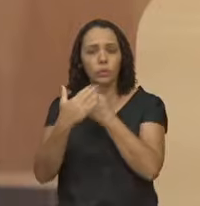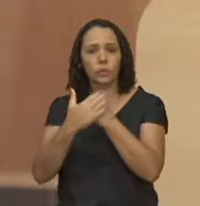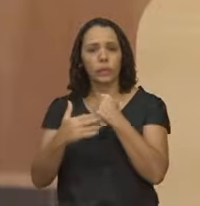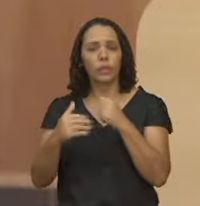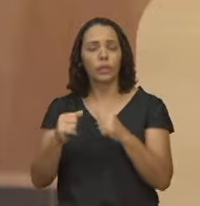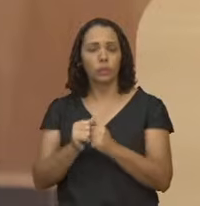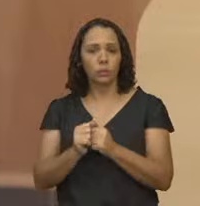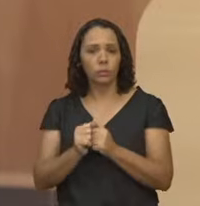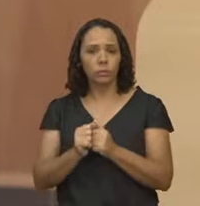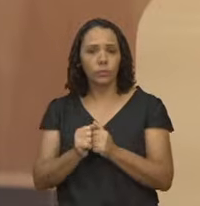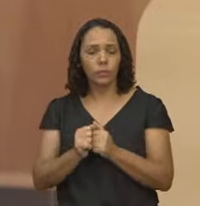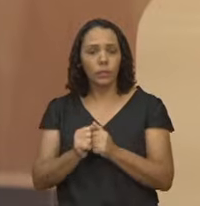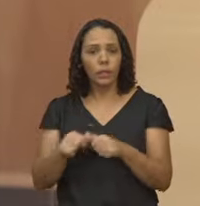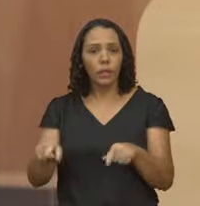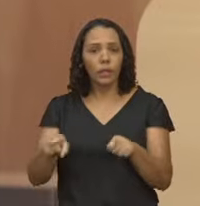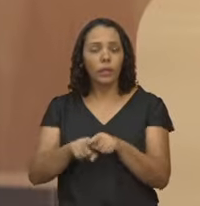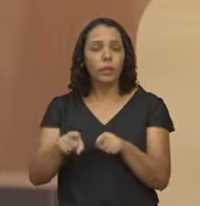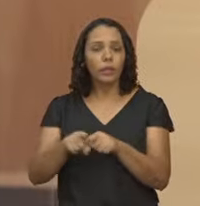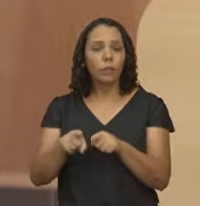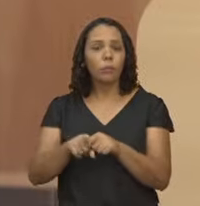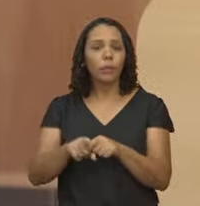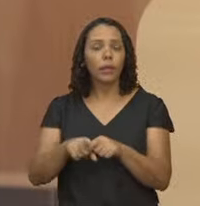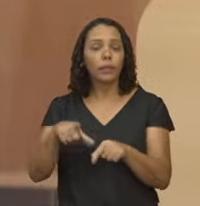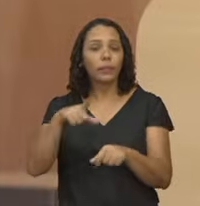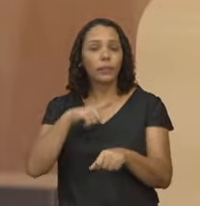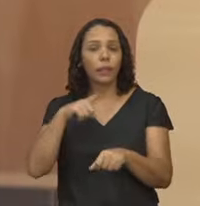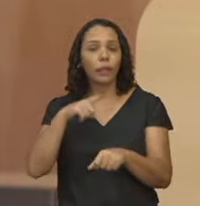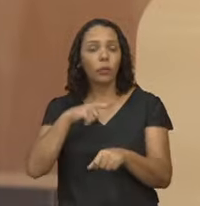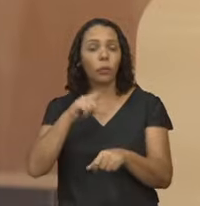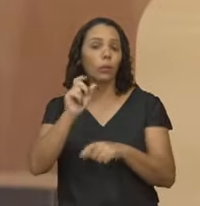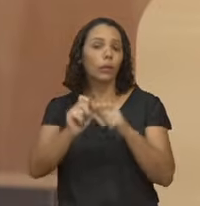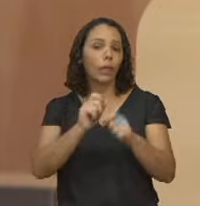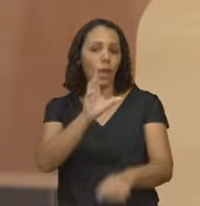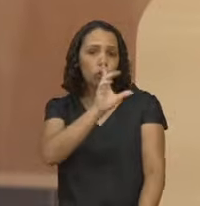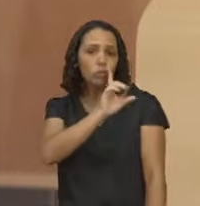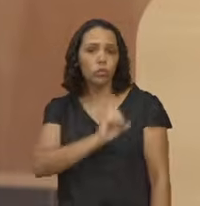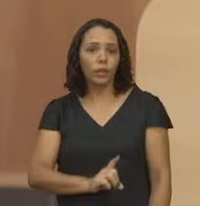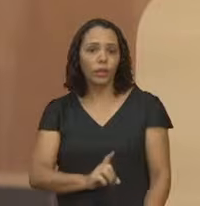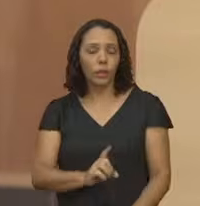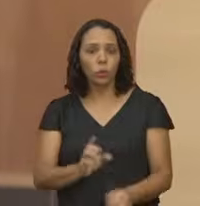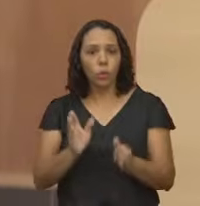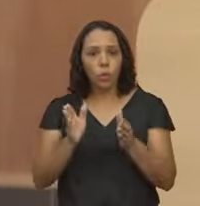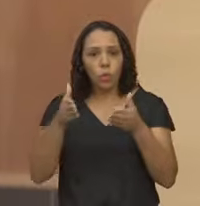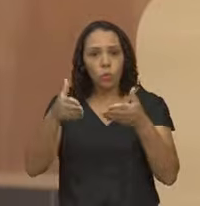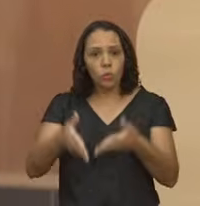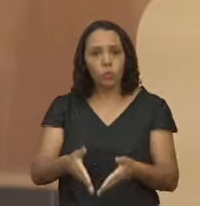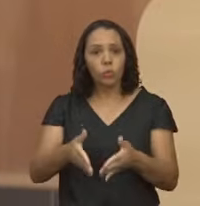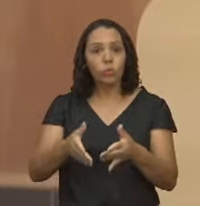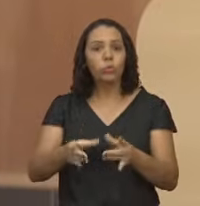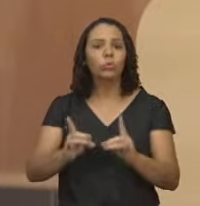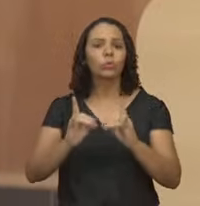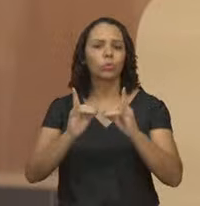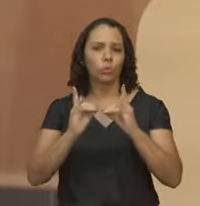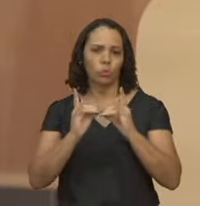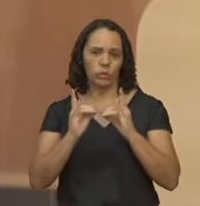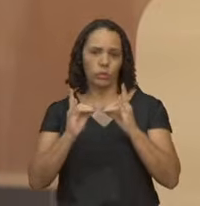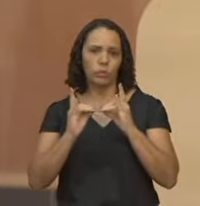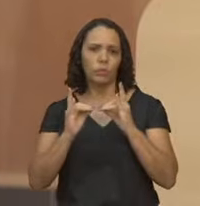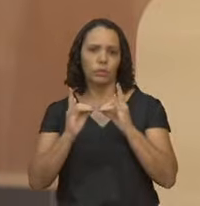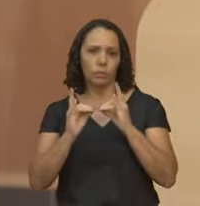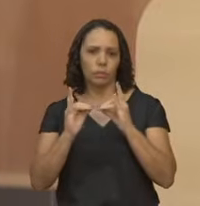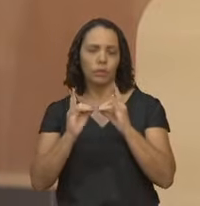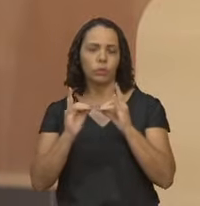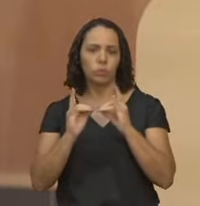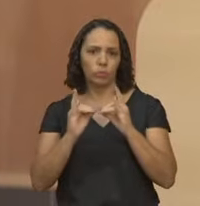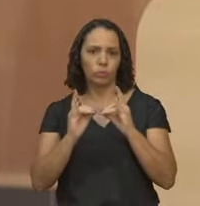da despedida, e por isso o projeto de lei é tão valioso assim quando fala do sepultamento, do direito ao sepultamento, porque não há